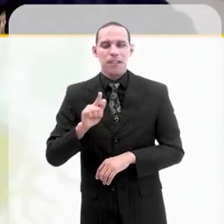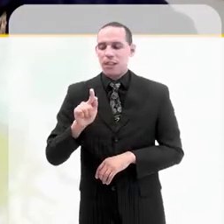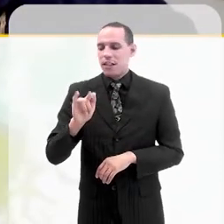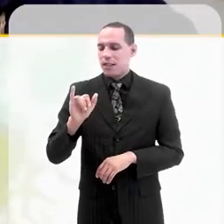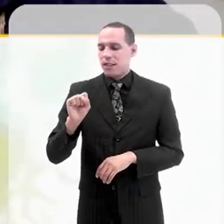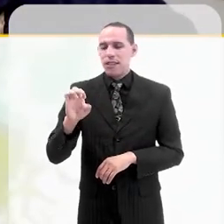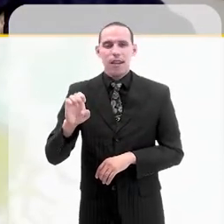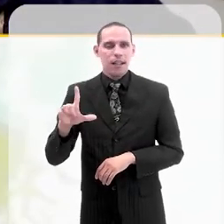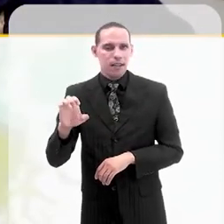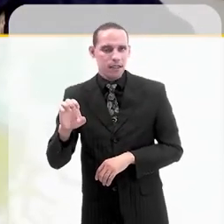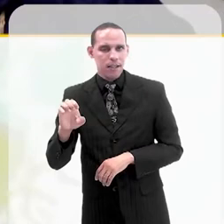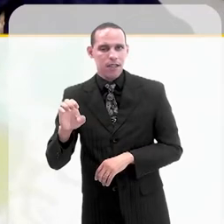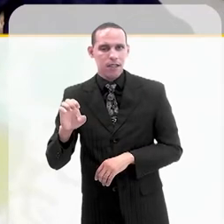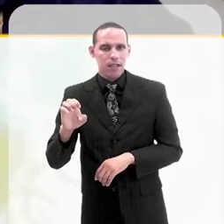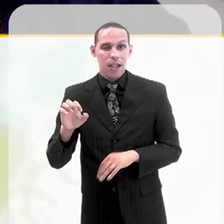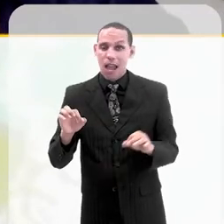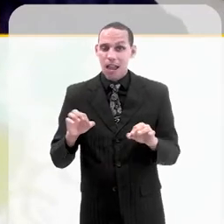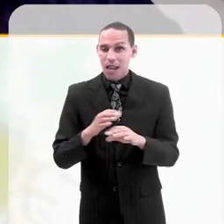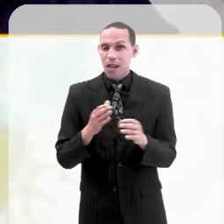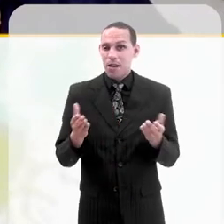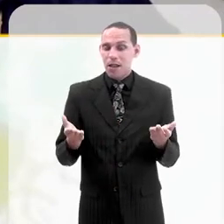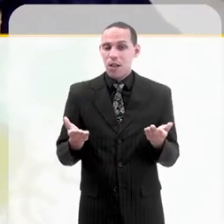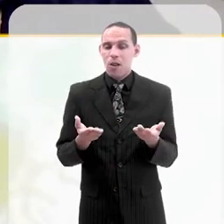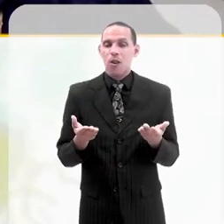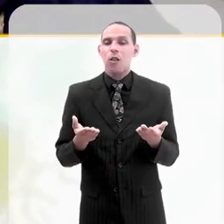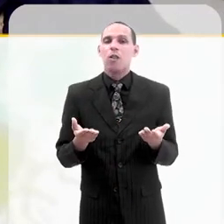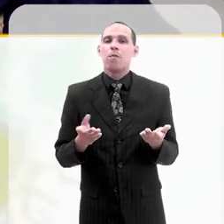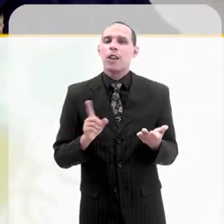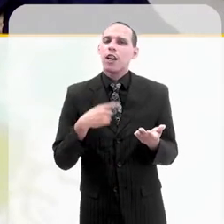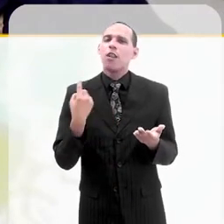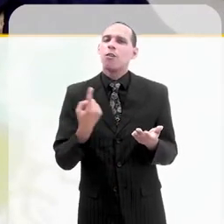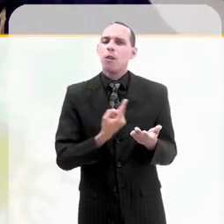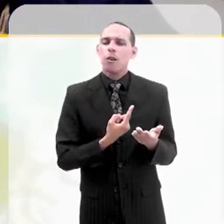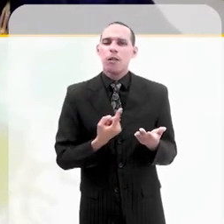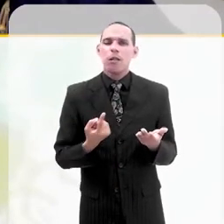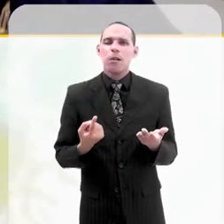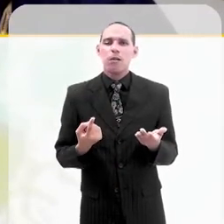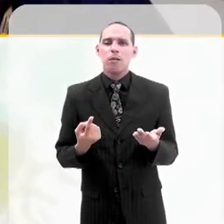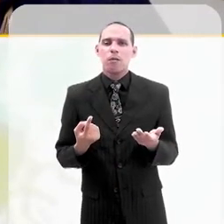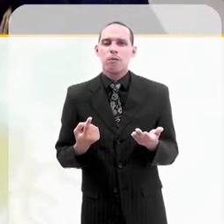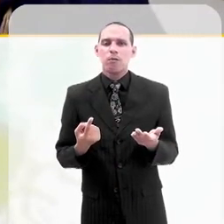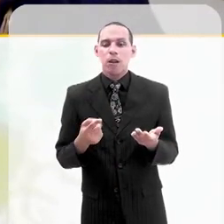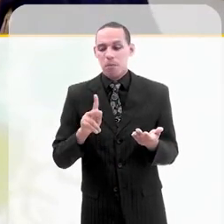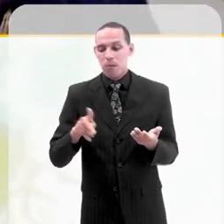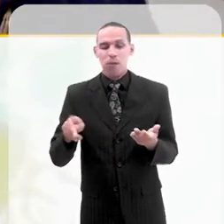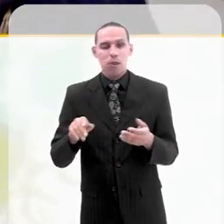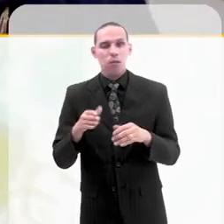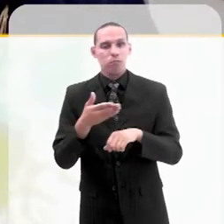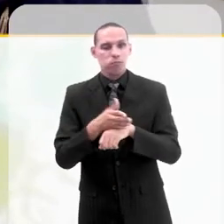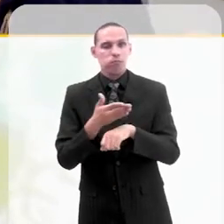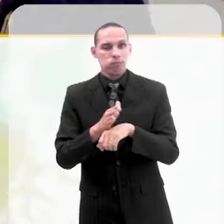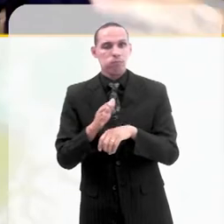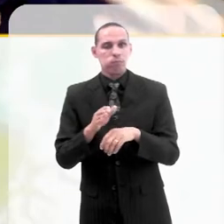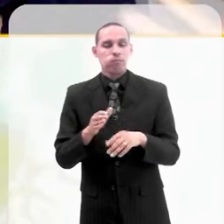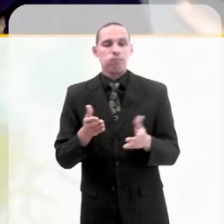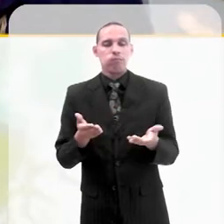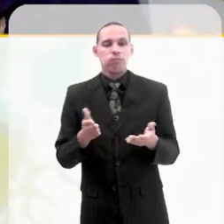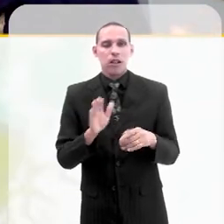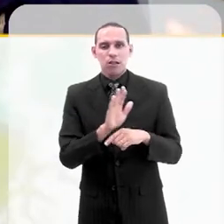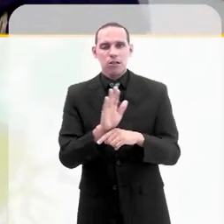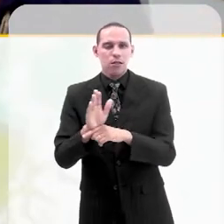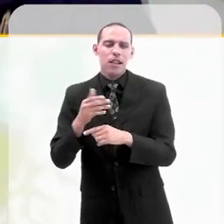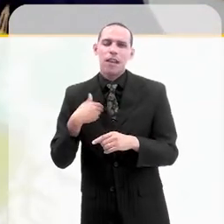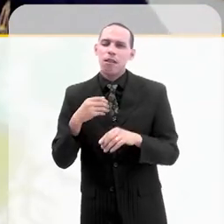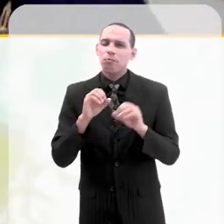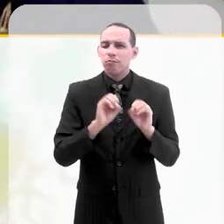terminou agora, né? E a gente já vai poder capacitar professores. Mas ele é basicamente isso. Eu vou ensinando em